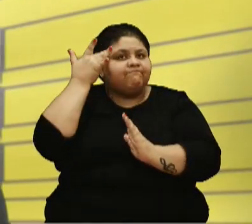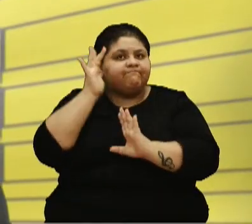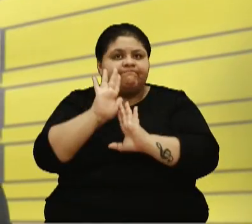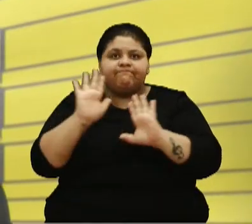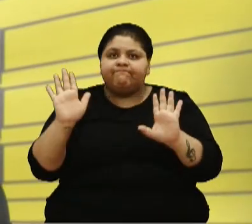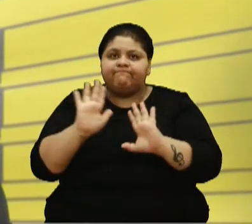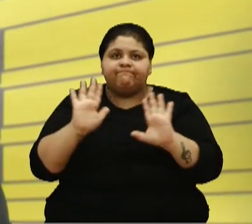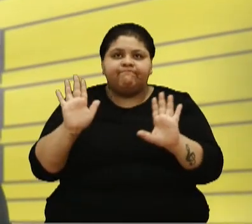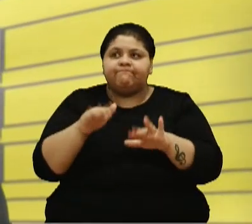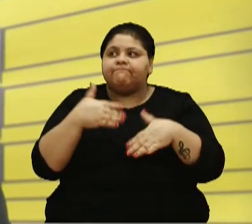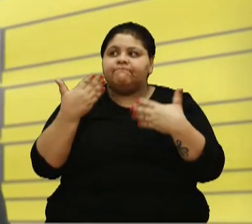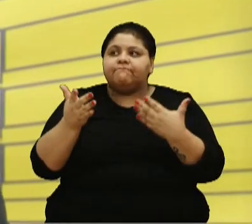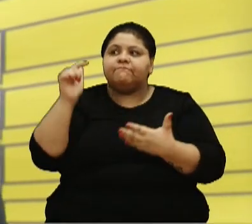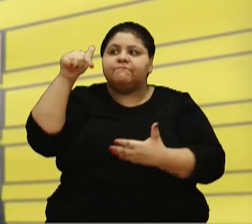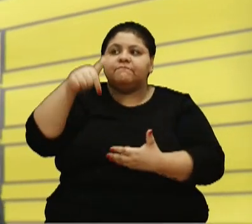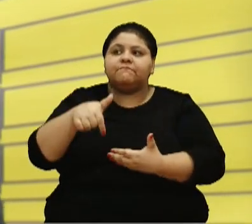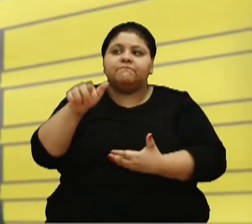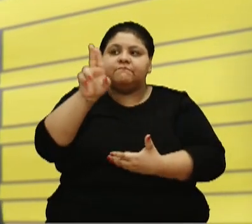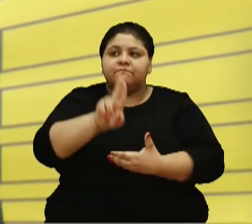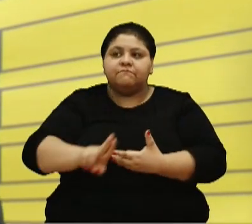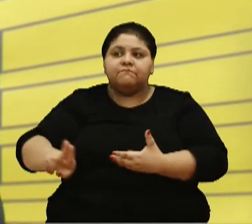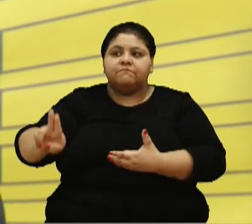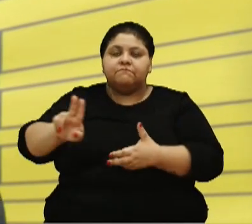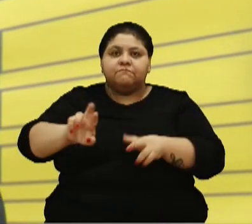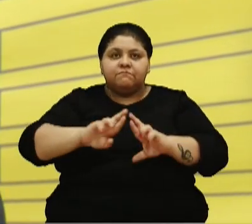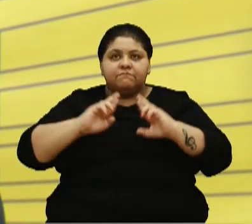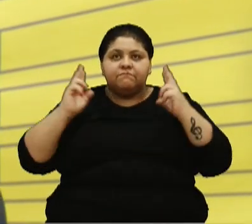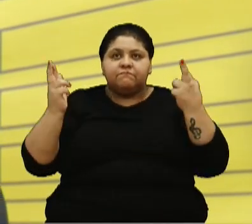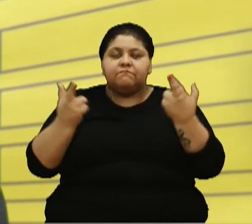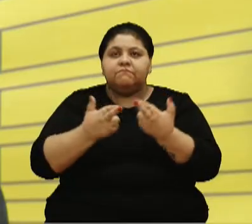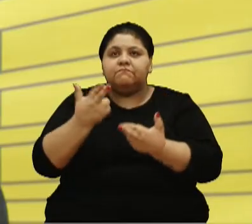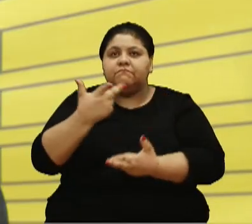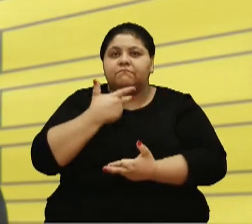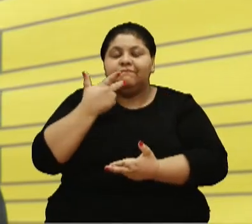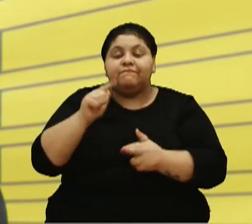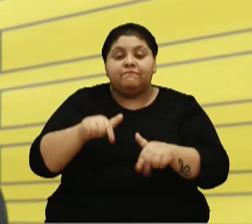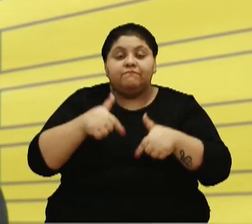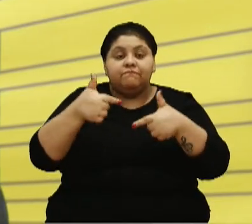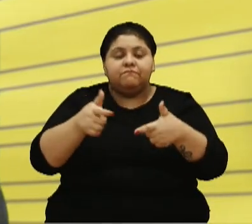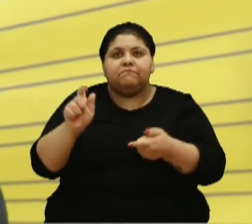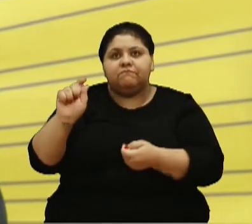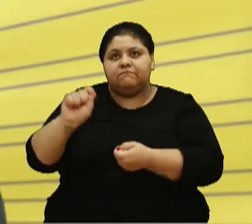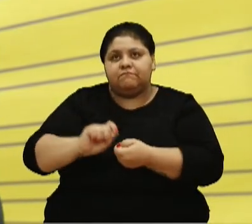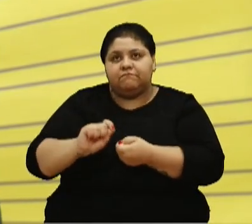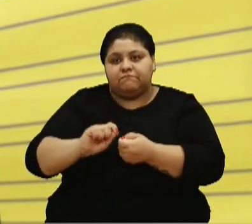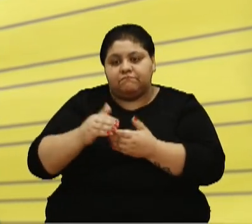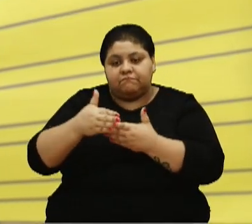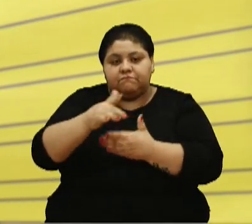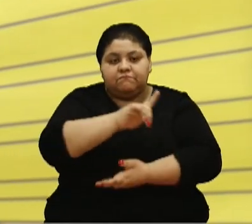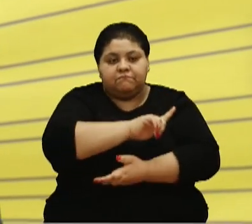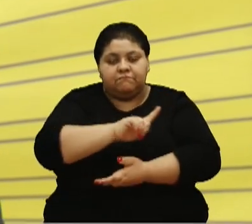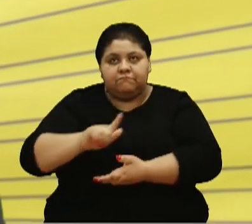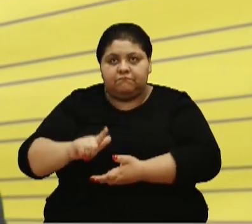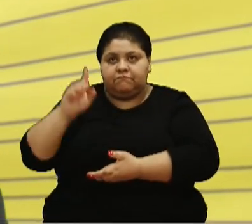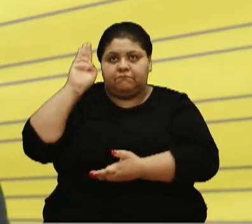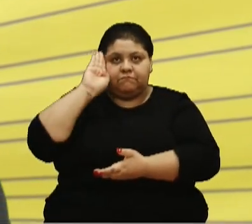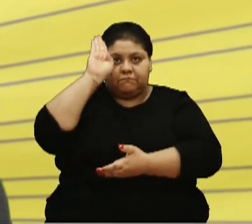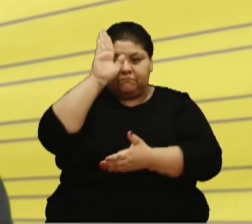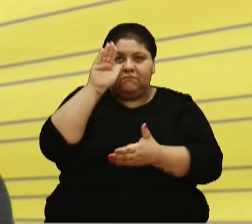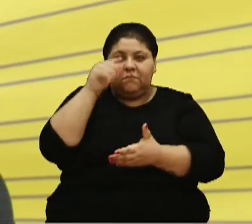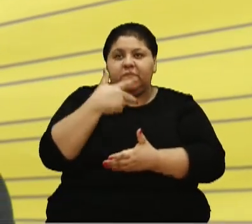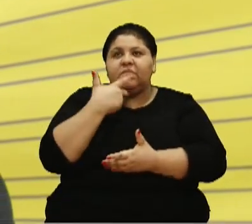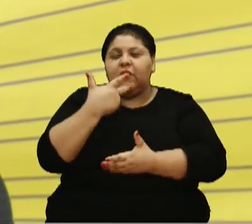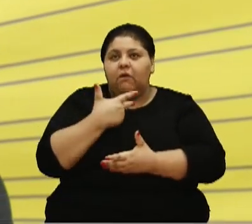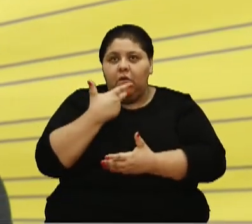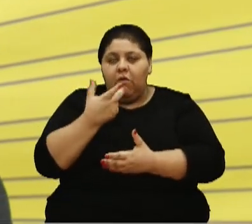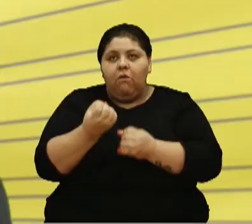motivo. Então aqui eu utilizei o espaço do meu grande expediente para falar dos feitos realizados durante o governo Bolsonaro. Dentre eles eu